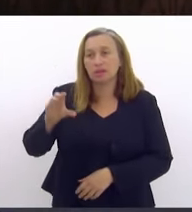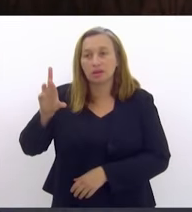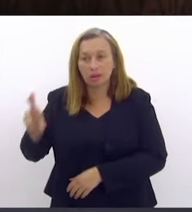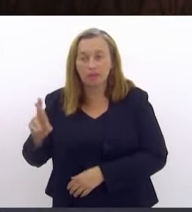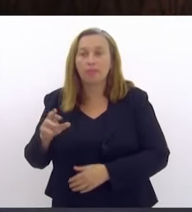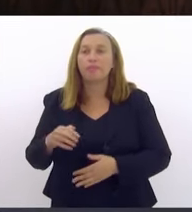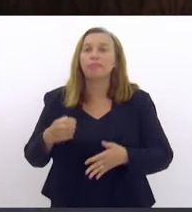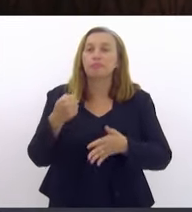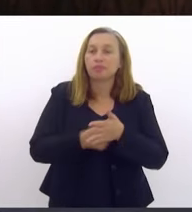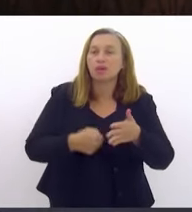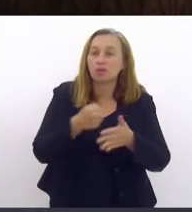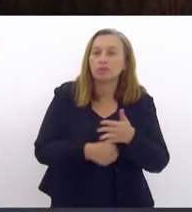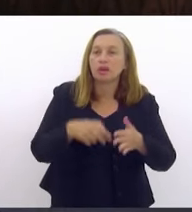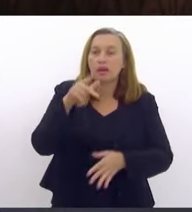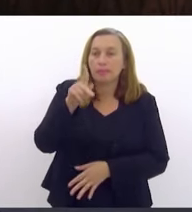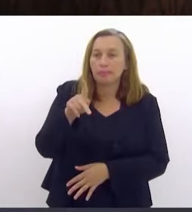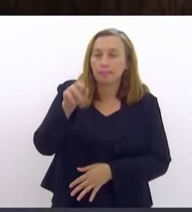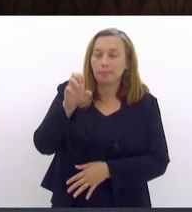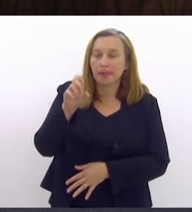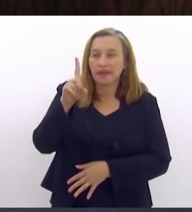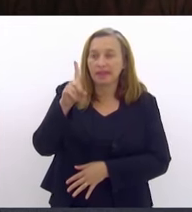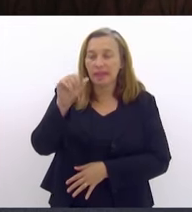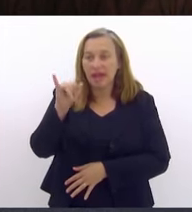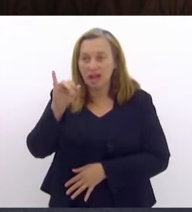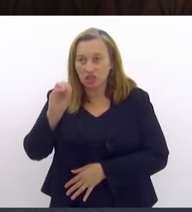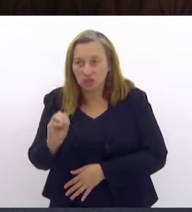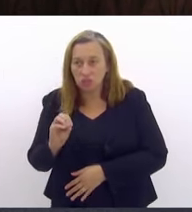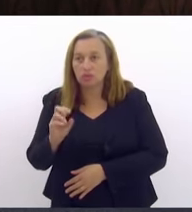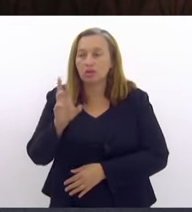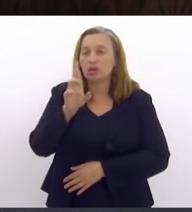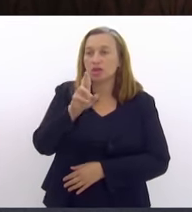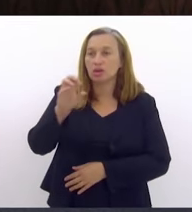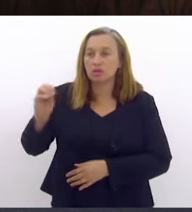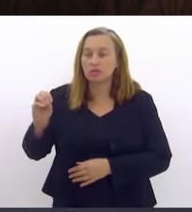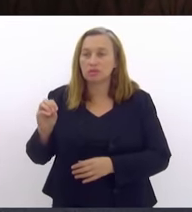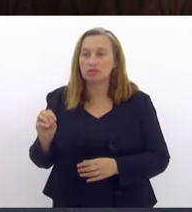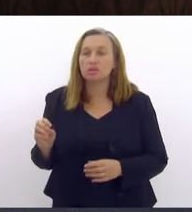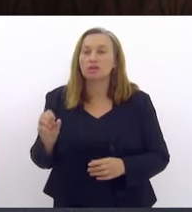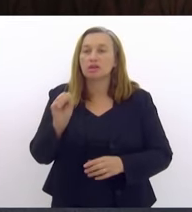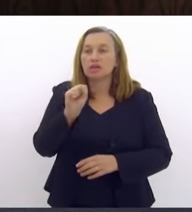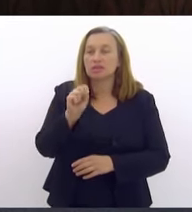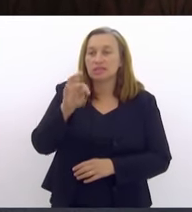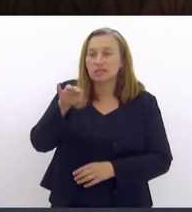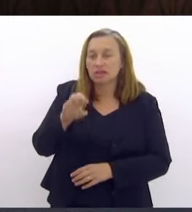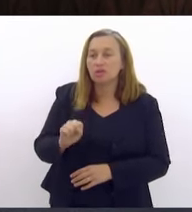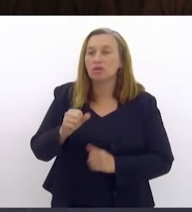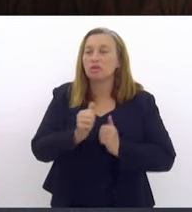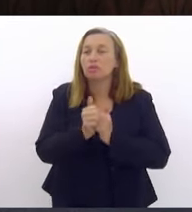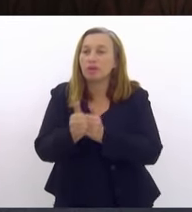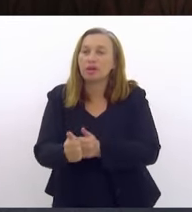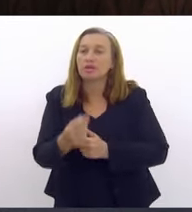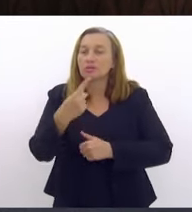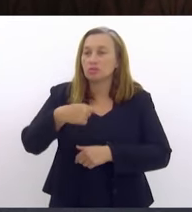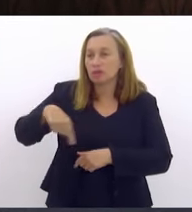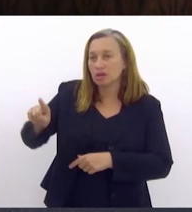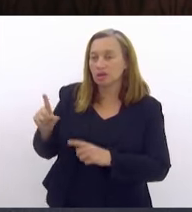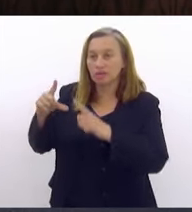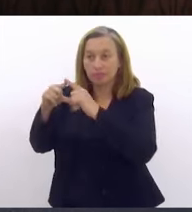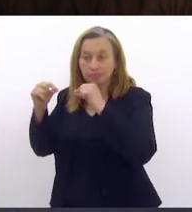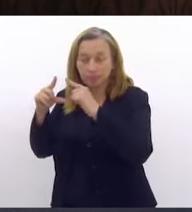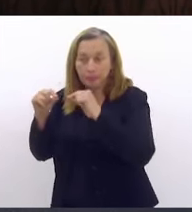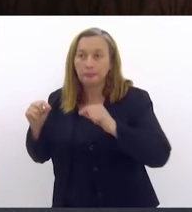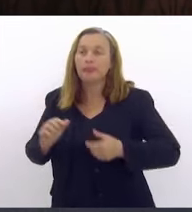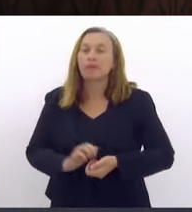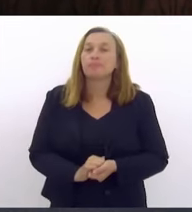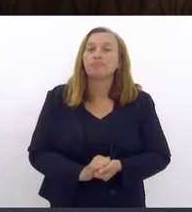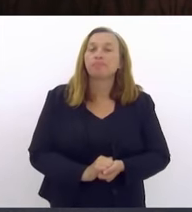ali pelo pedágio da Rio Santos. Acompanhei a sua ida à Brasília, lá numa guerra muito grande, para